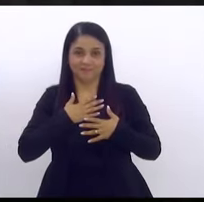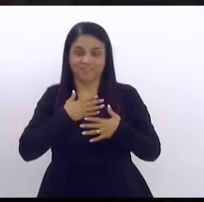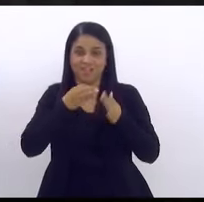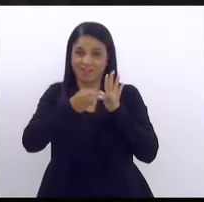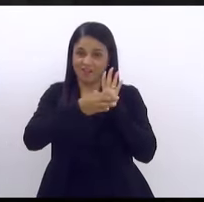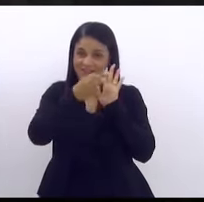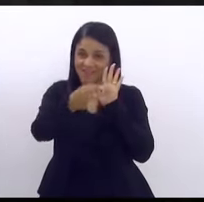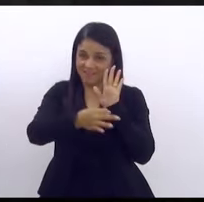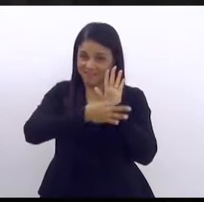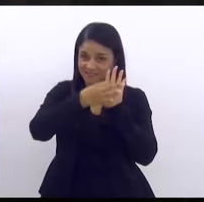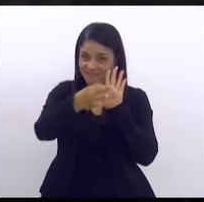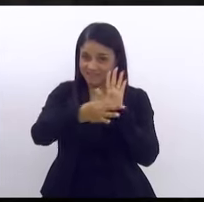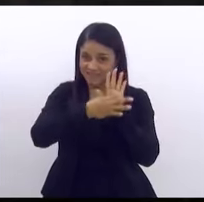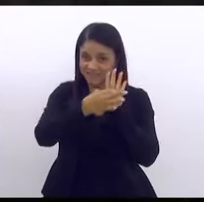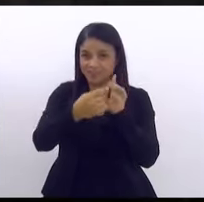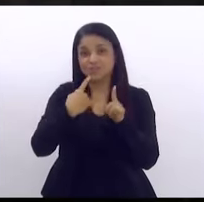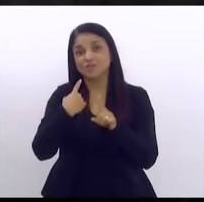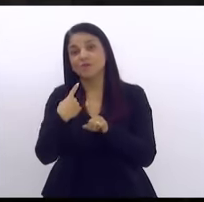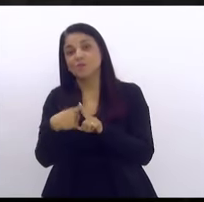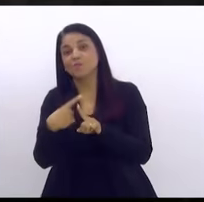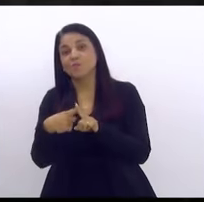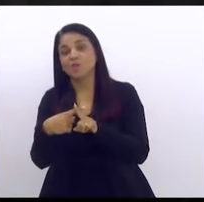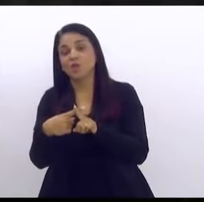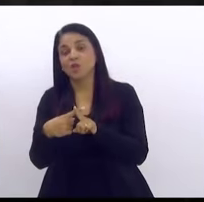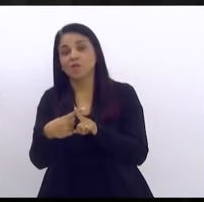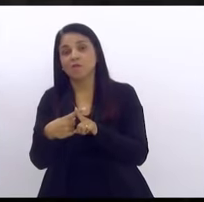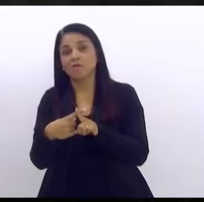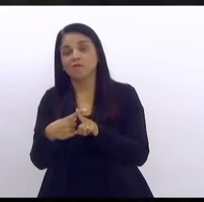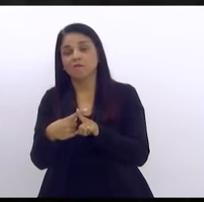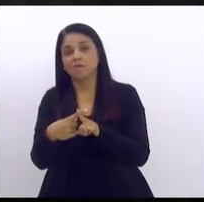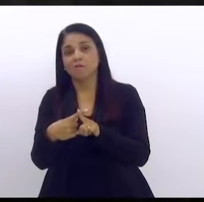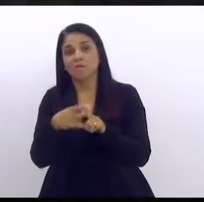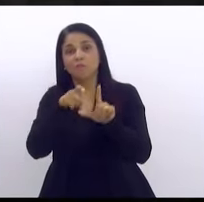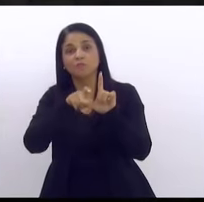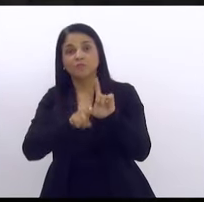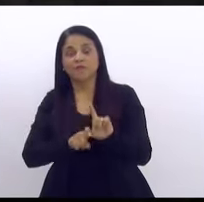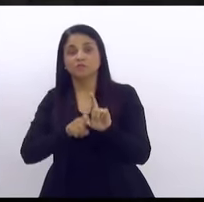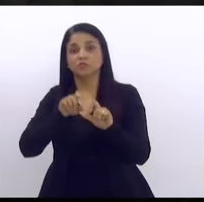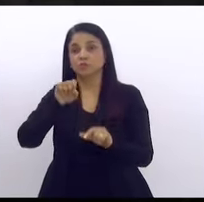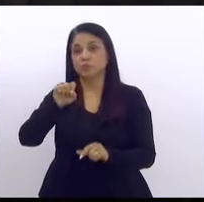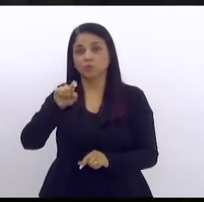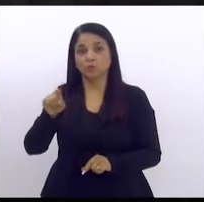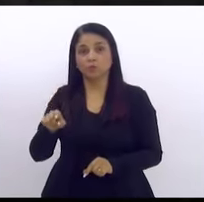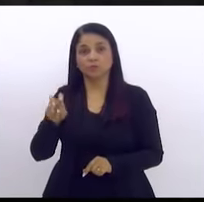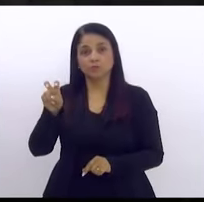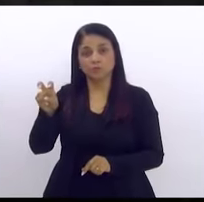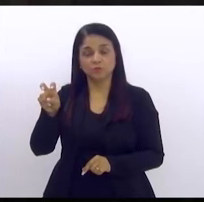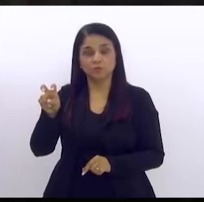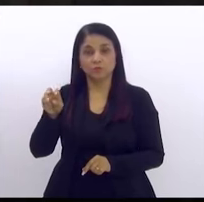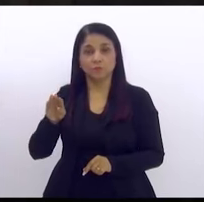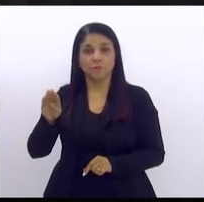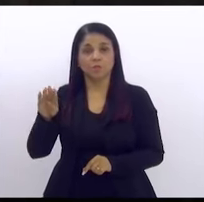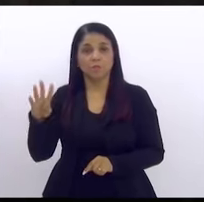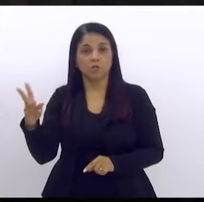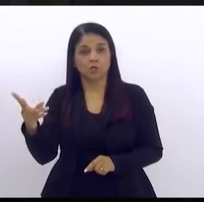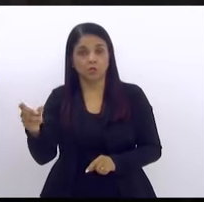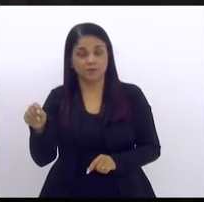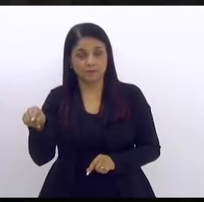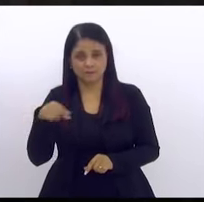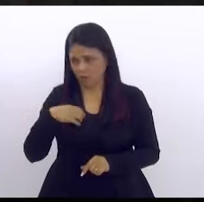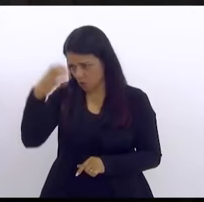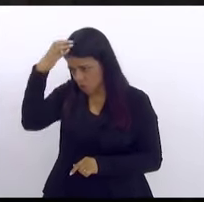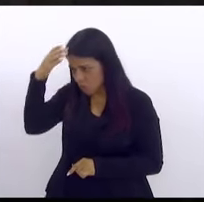crítica é por que que tem um rombo de 8 bilhões e meio? A culpa, deputada Lucinha, não é